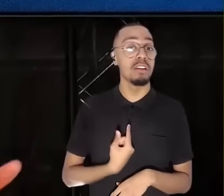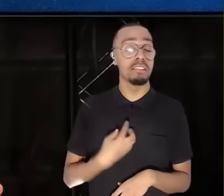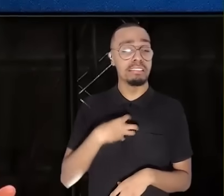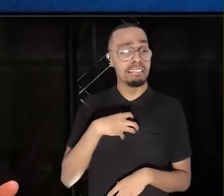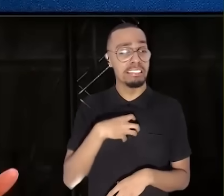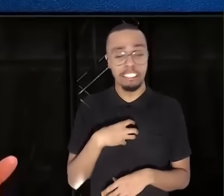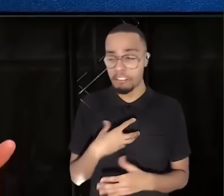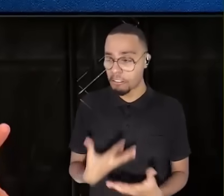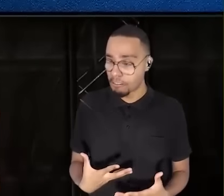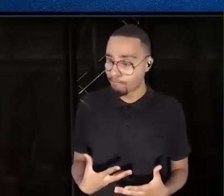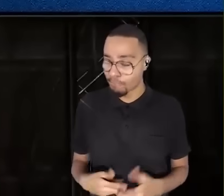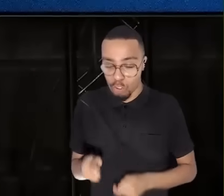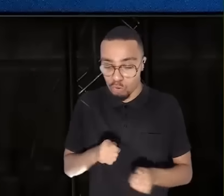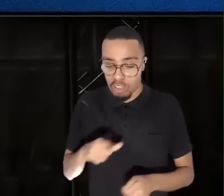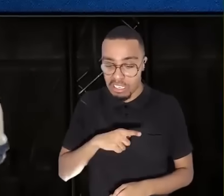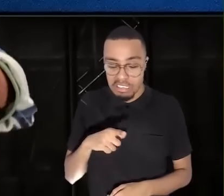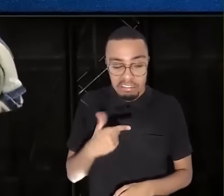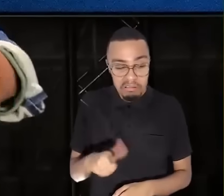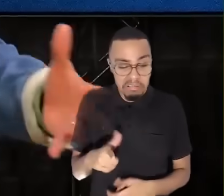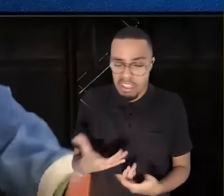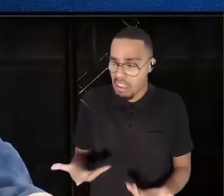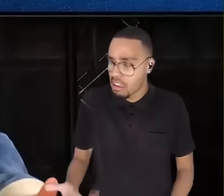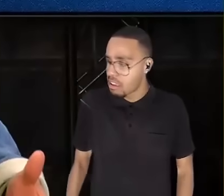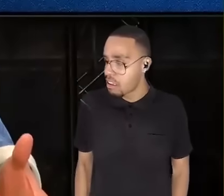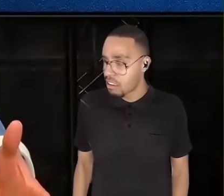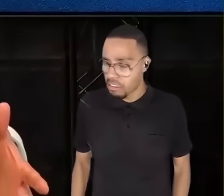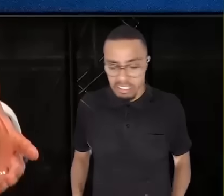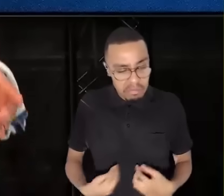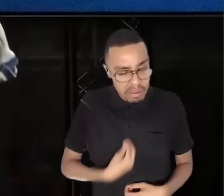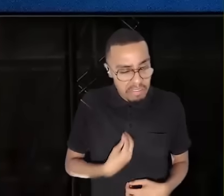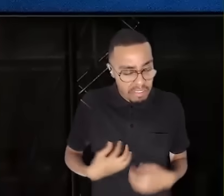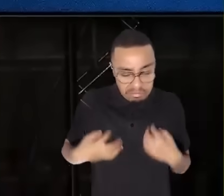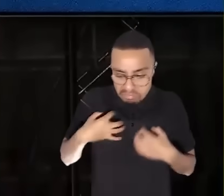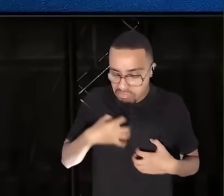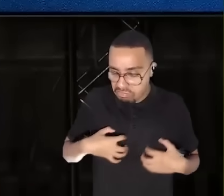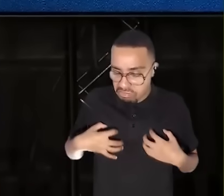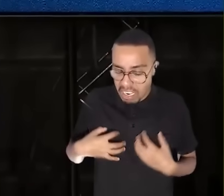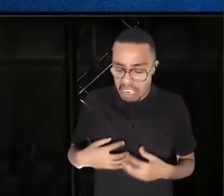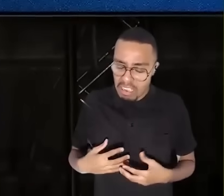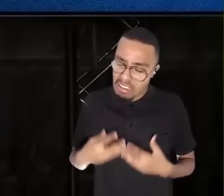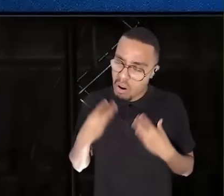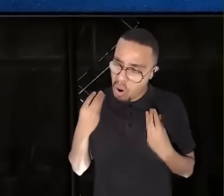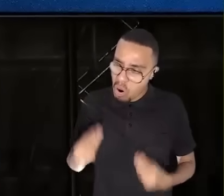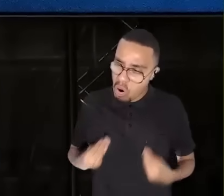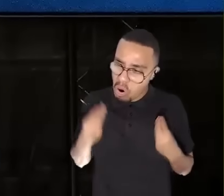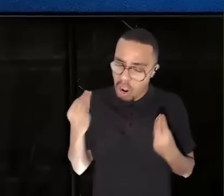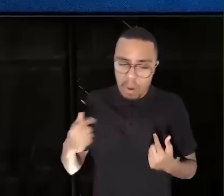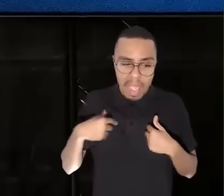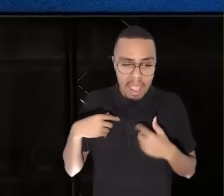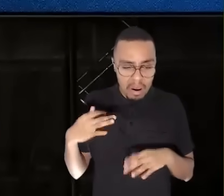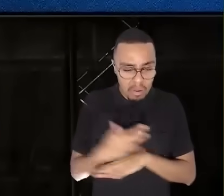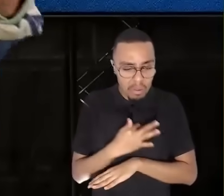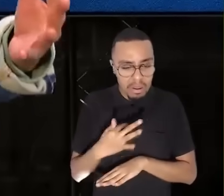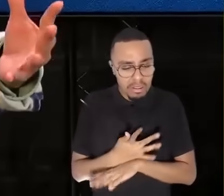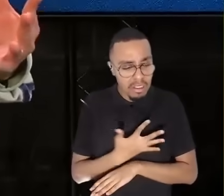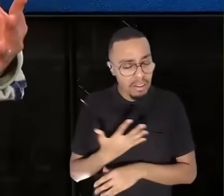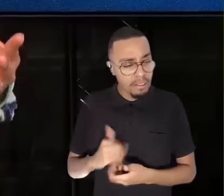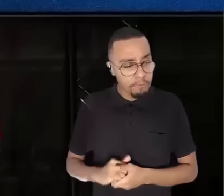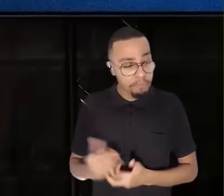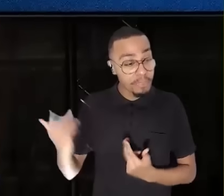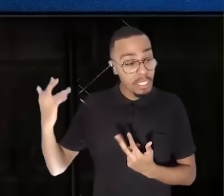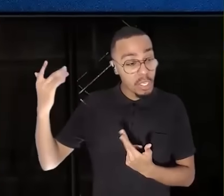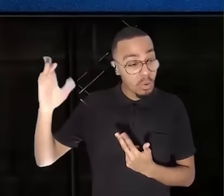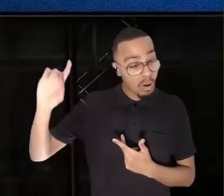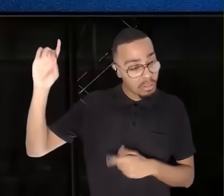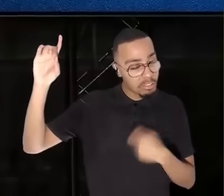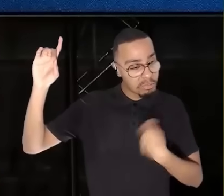o elefante não foi feito assim, o cachorro não foi feito assim, mas eu te fiz assim. E como é que papai fez tudo? A